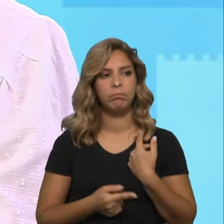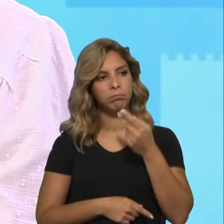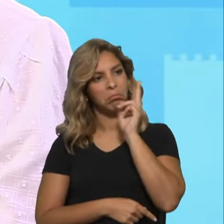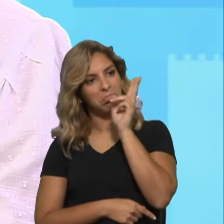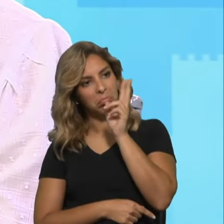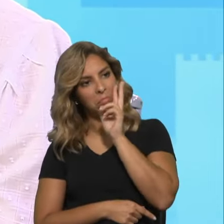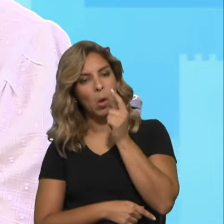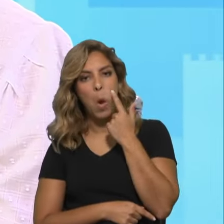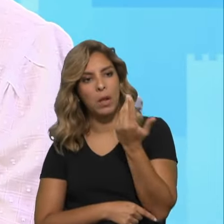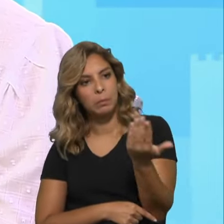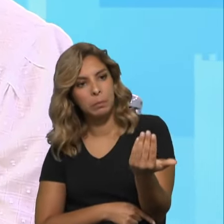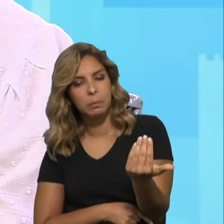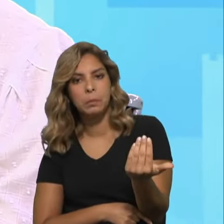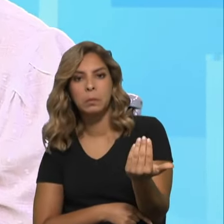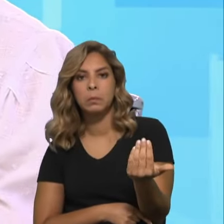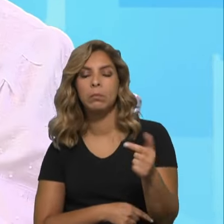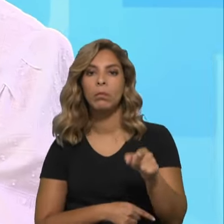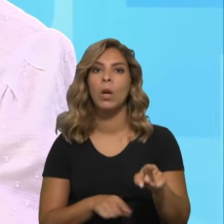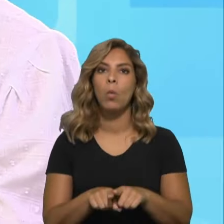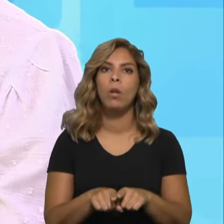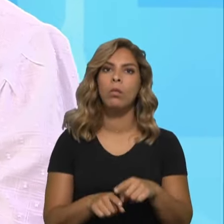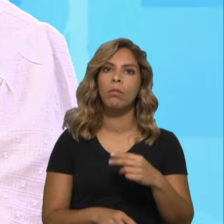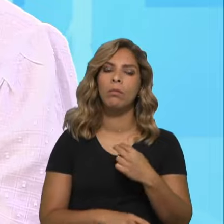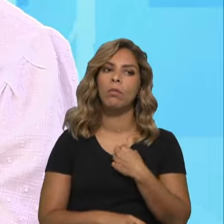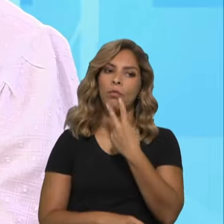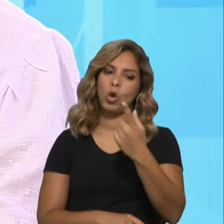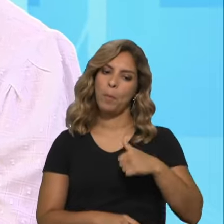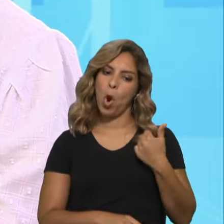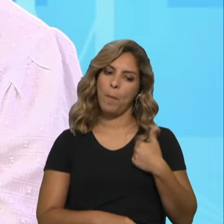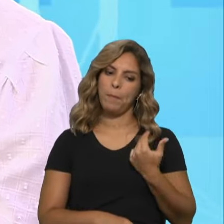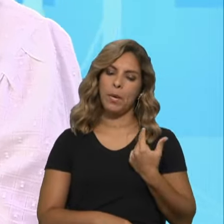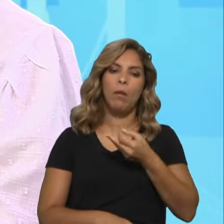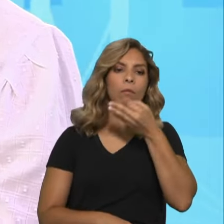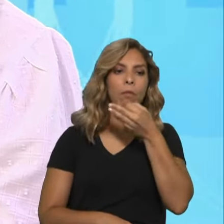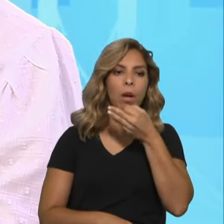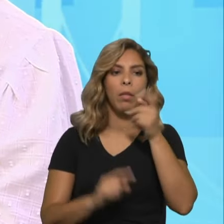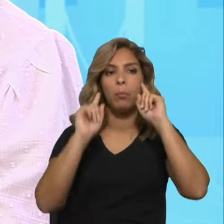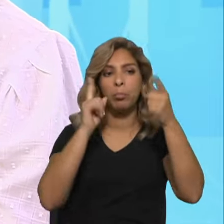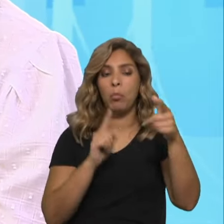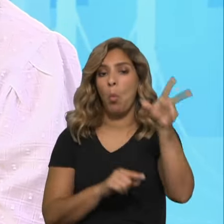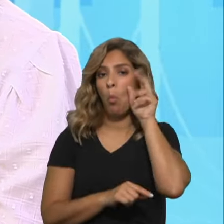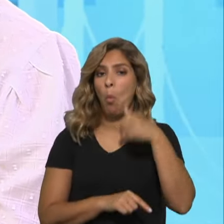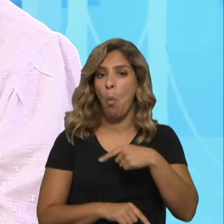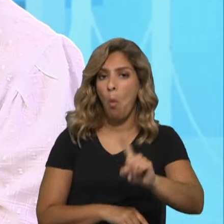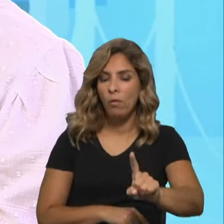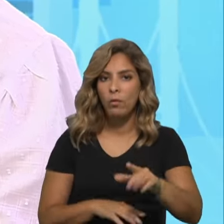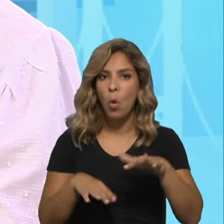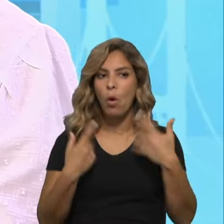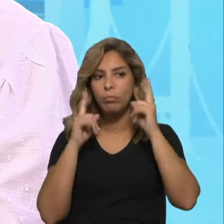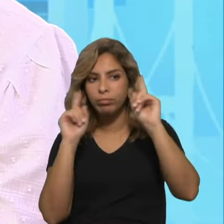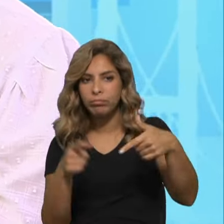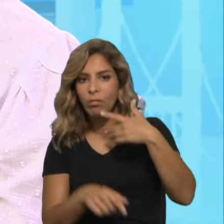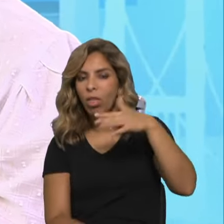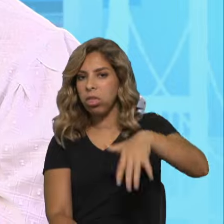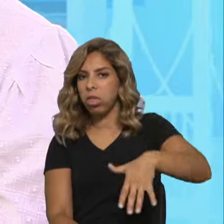acham muitas vezes que a voz deles não não é ouvida que é completamente irrelevante e nós também vimos